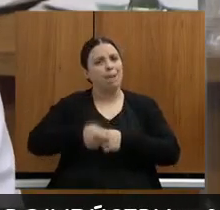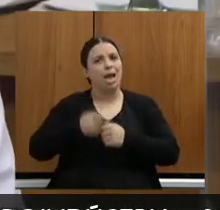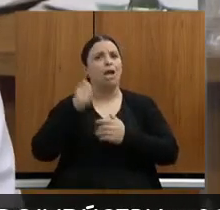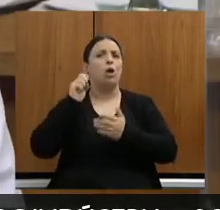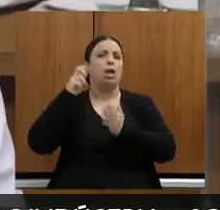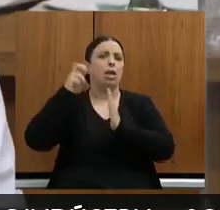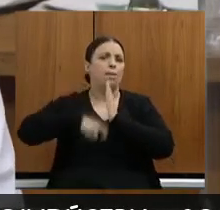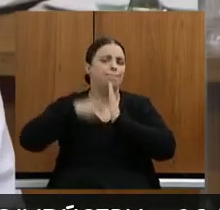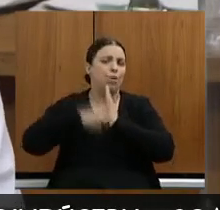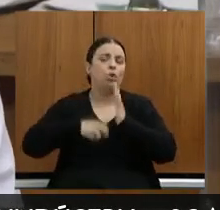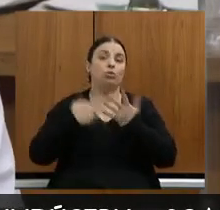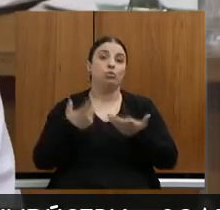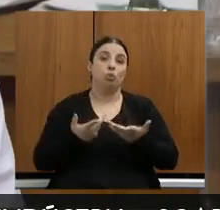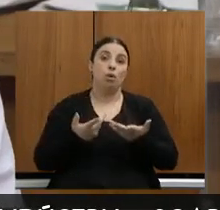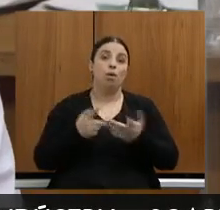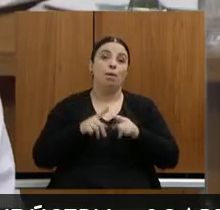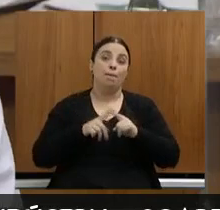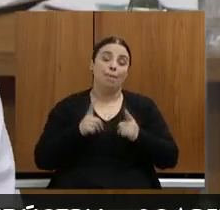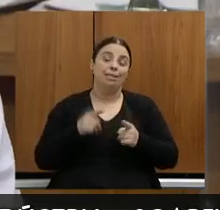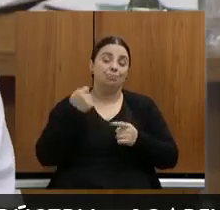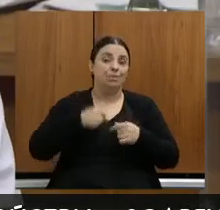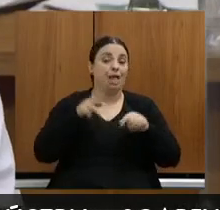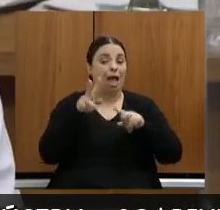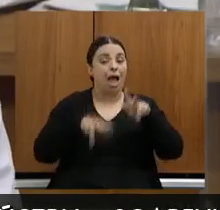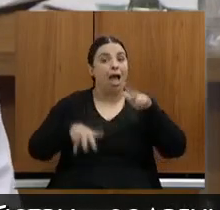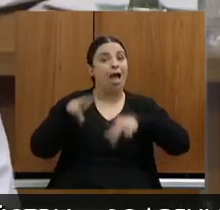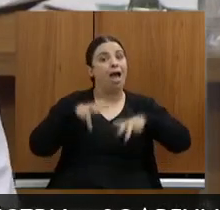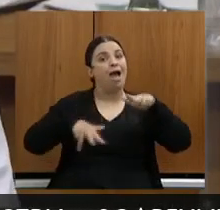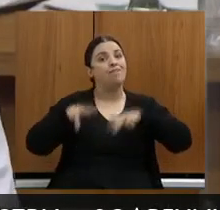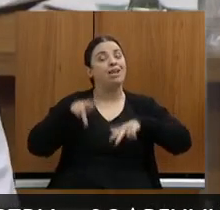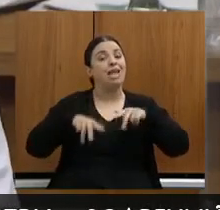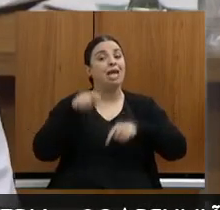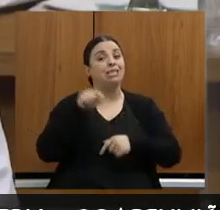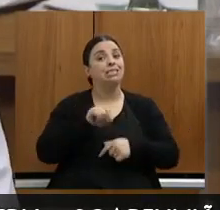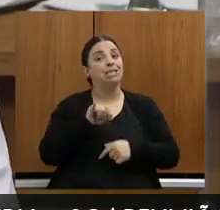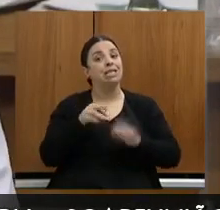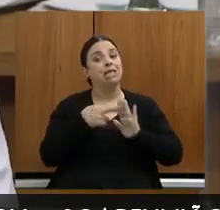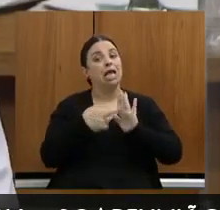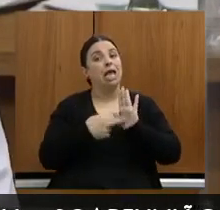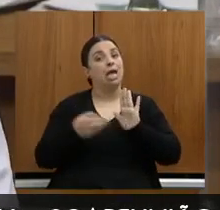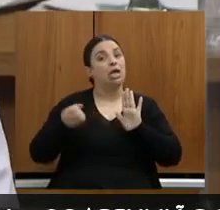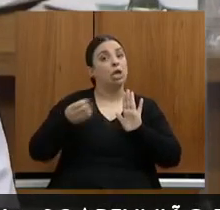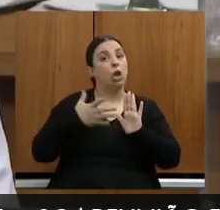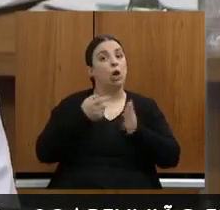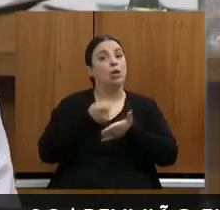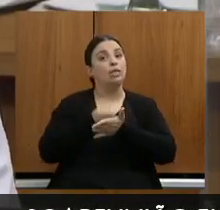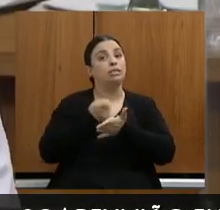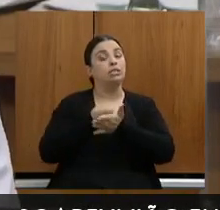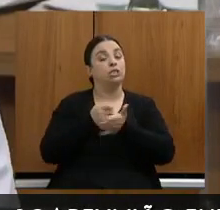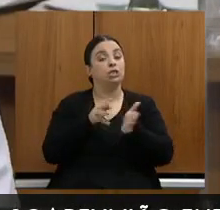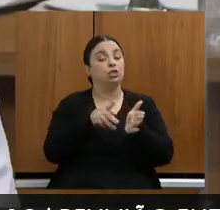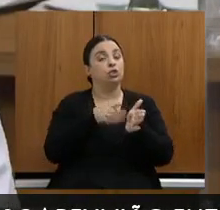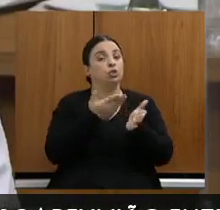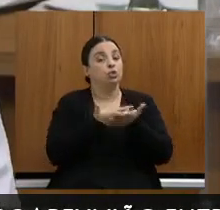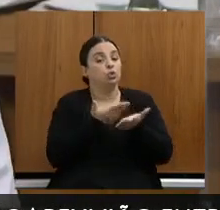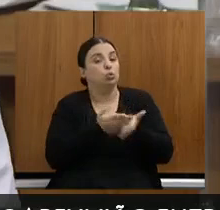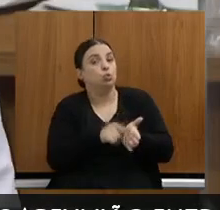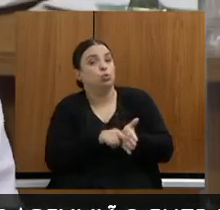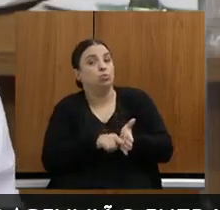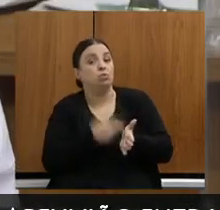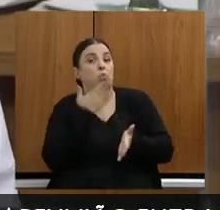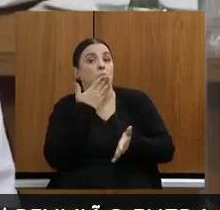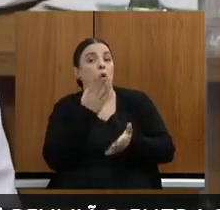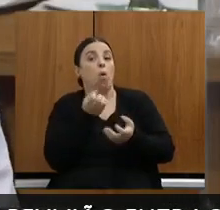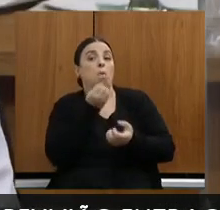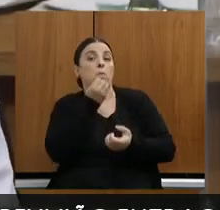Então acho que isso é suficiente a gente precisa analisar muito bem se novas regras novas exigências de estudos Que benefício ambiental